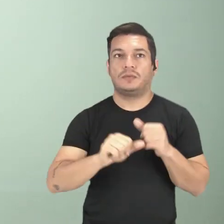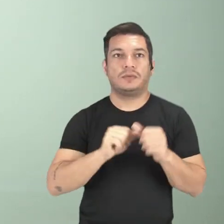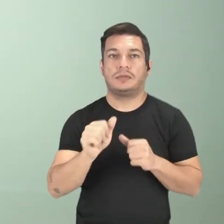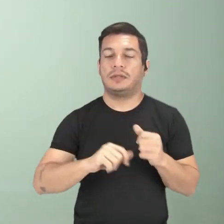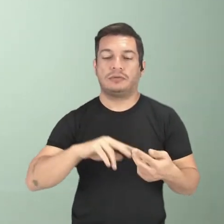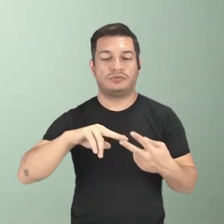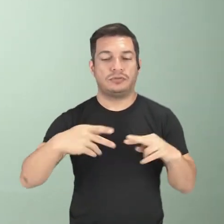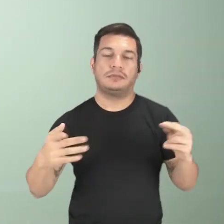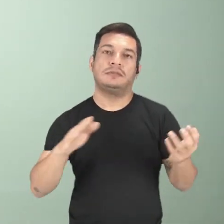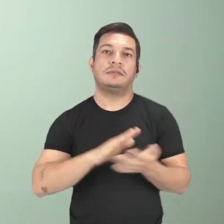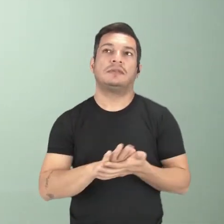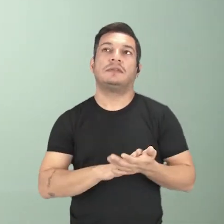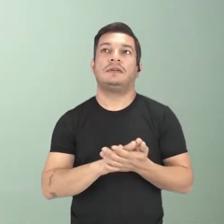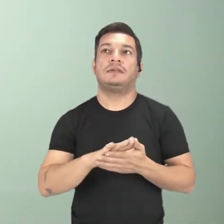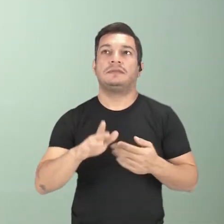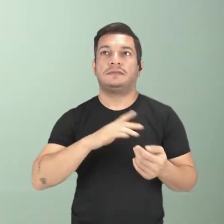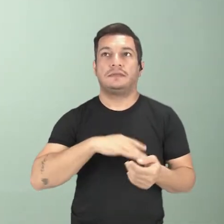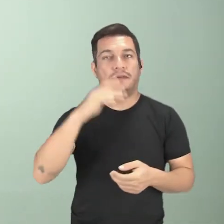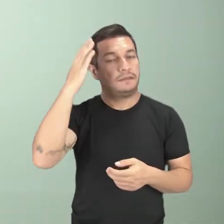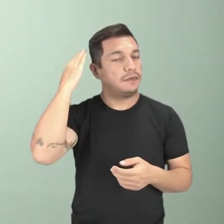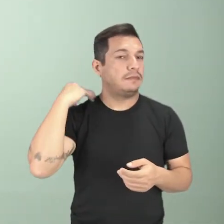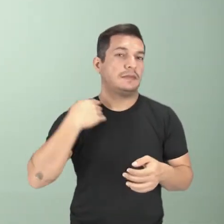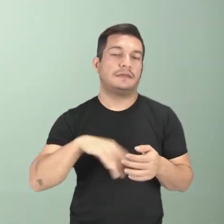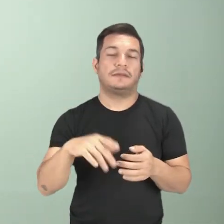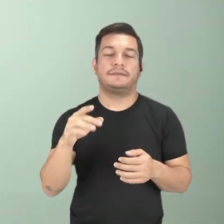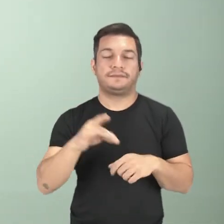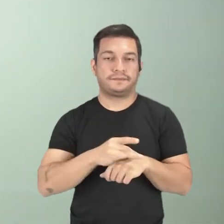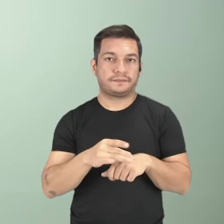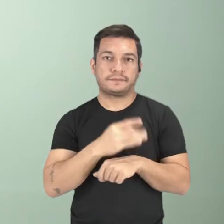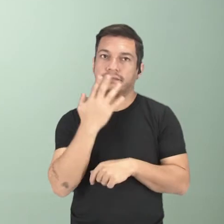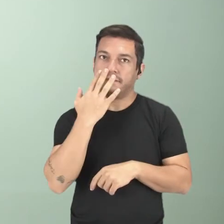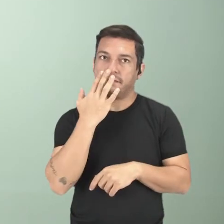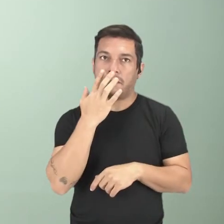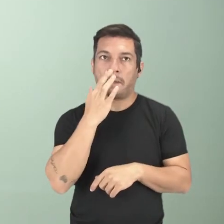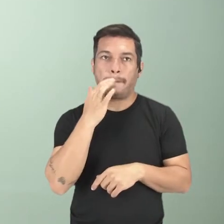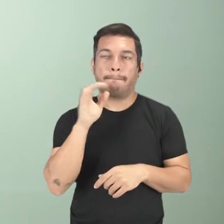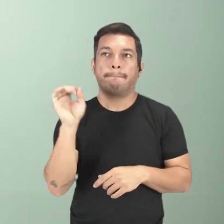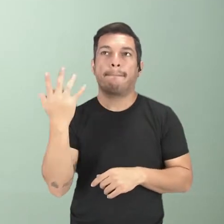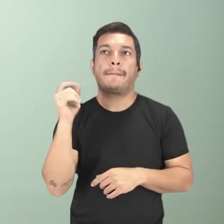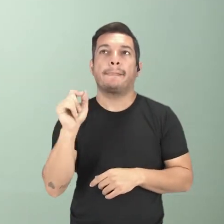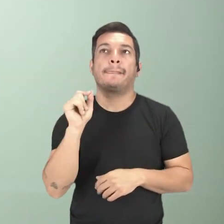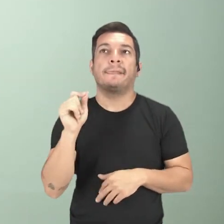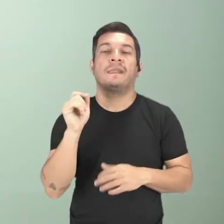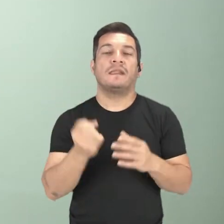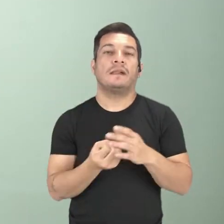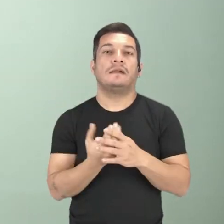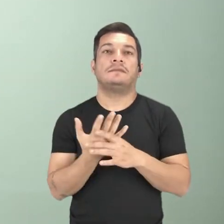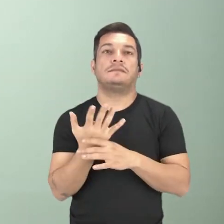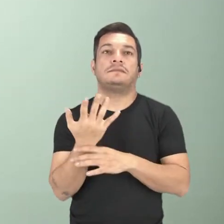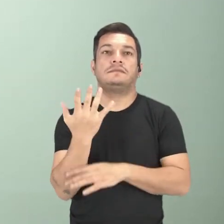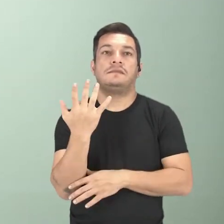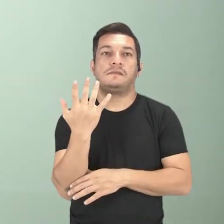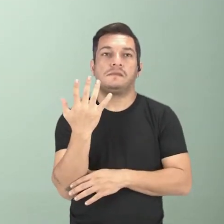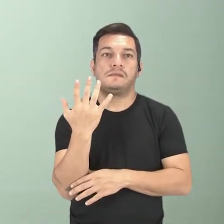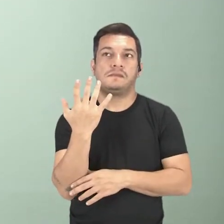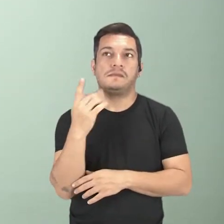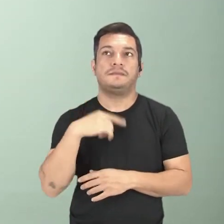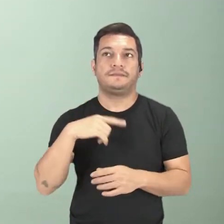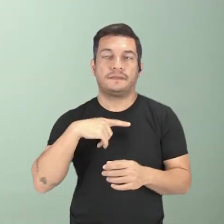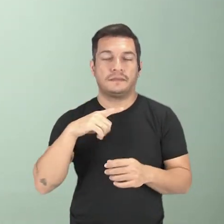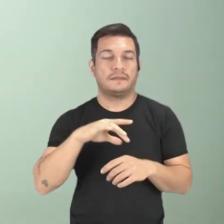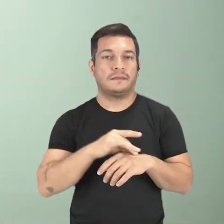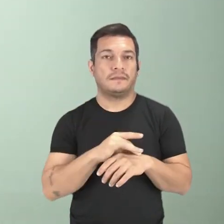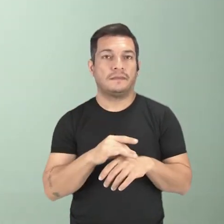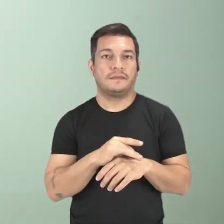A configuração do meu cabelo ainda vai ser preto, da cor preta. O que acontece? Quando ele for crescendo, a raiz vai sair preta,